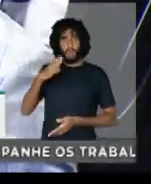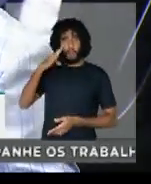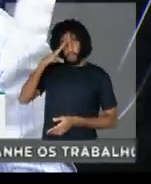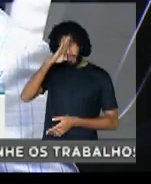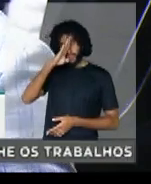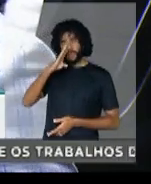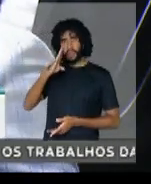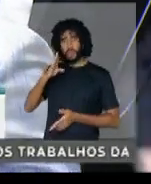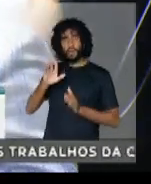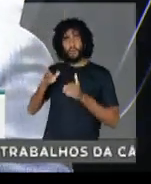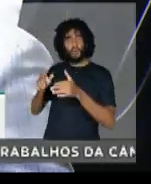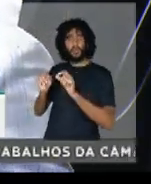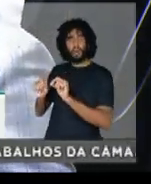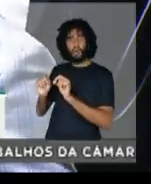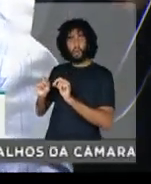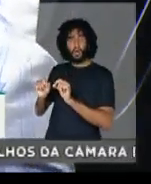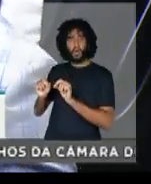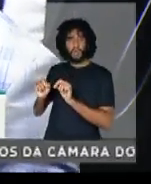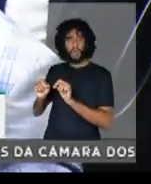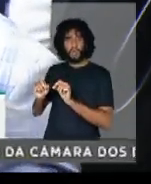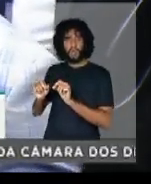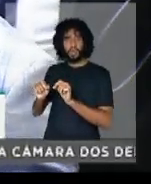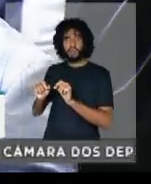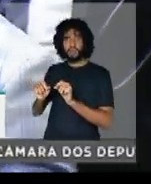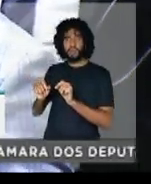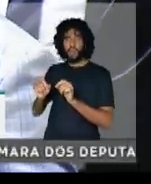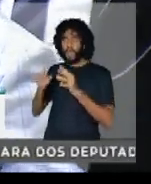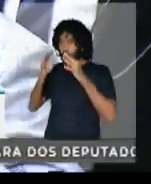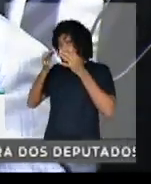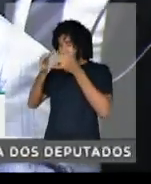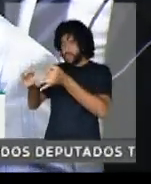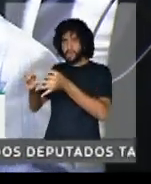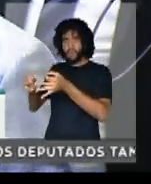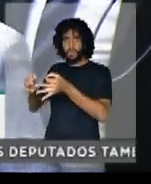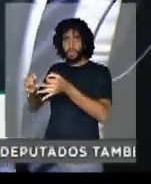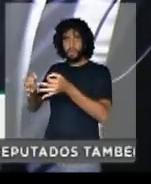Bolsonaro não preside para ninguém, só fica prestando atenção na sexualidade alheia.